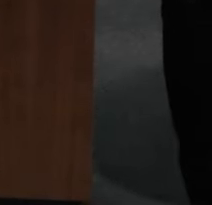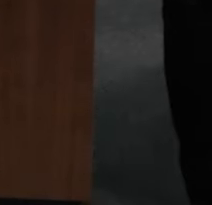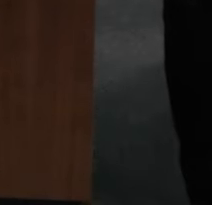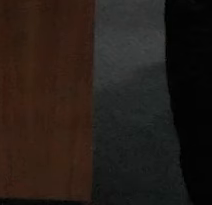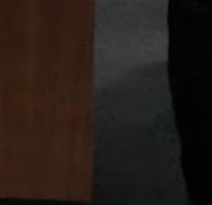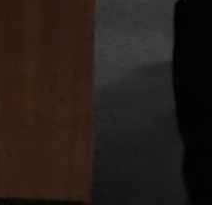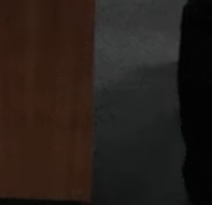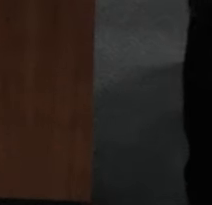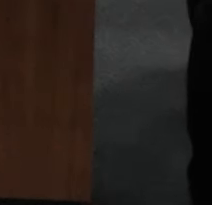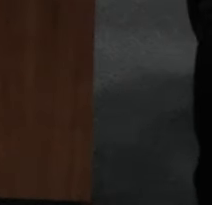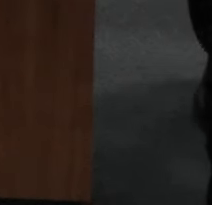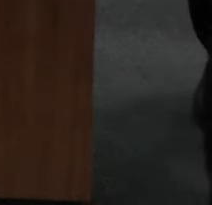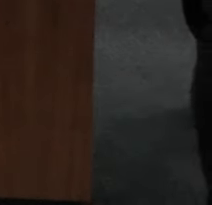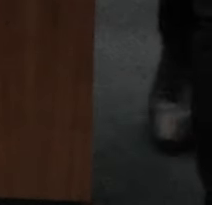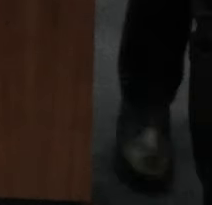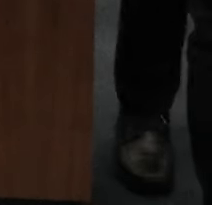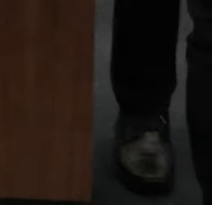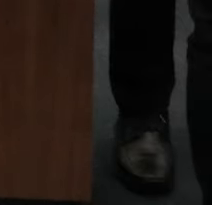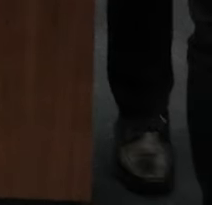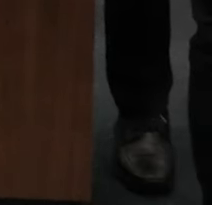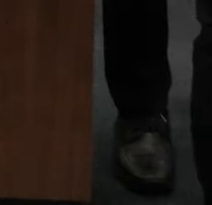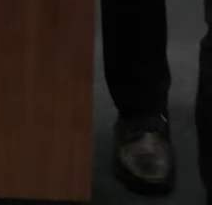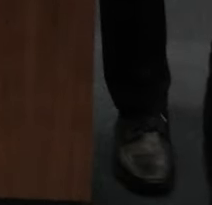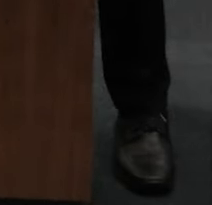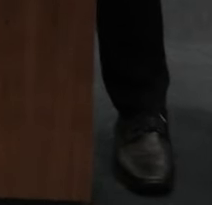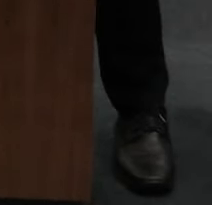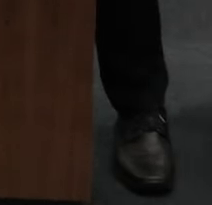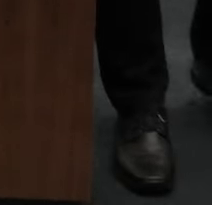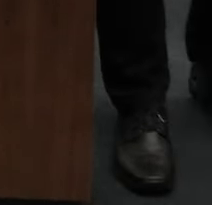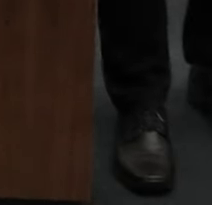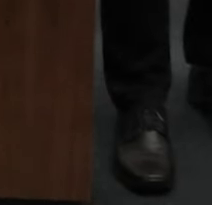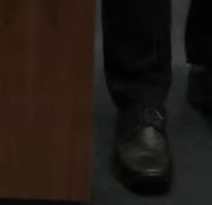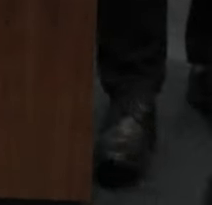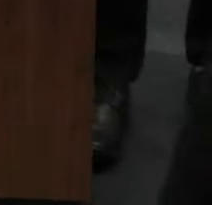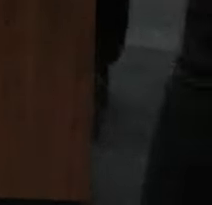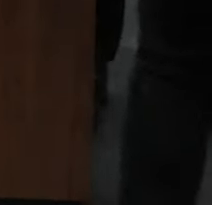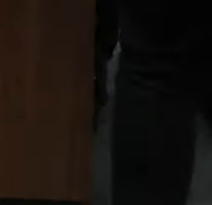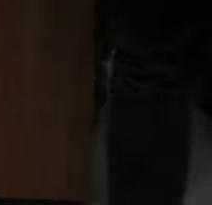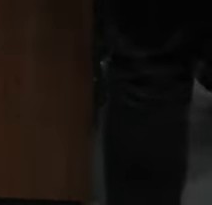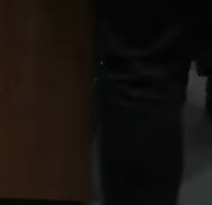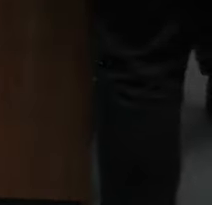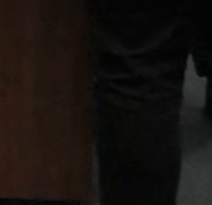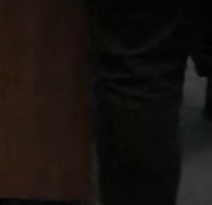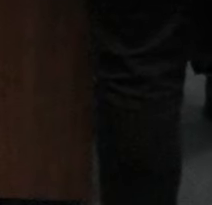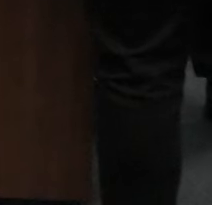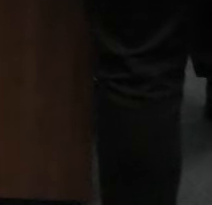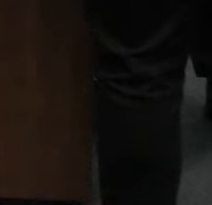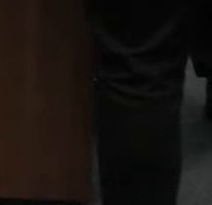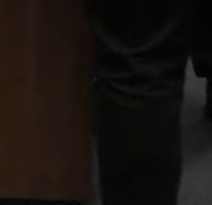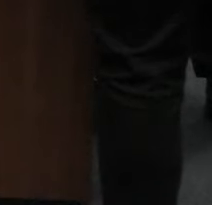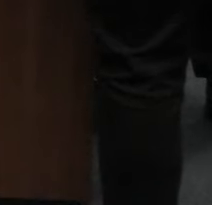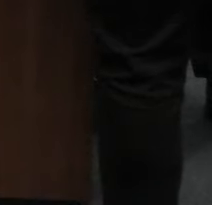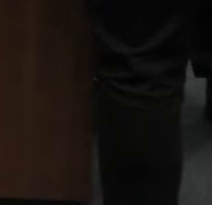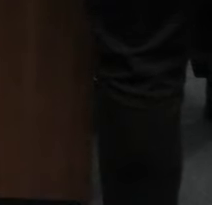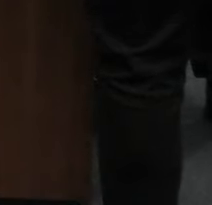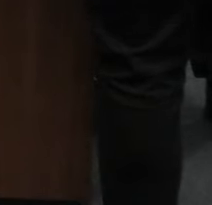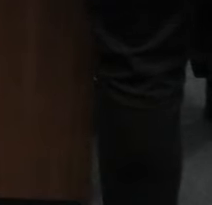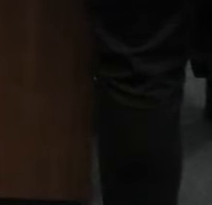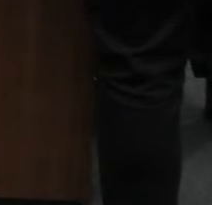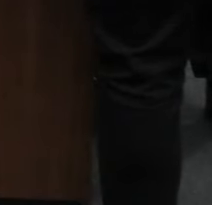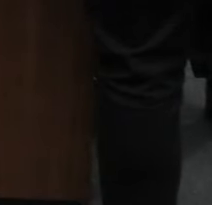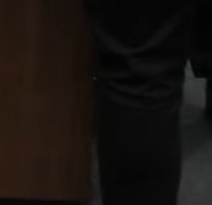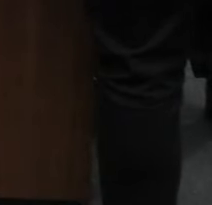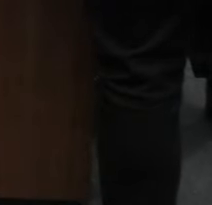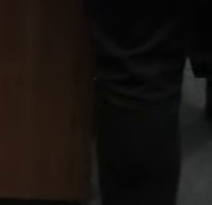revogado. Eu não entendo por que esse artigo foi revogado, porque eu acho que é pertinente, se a gente